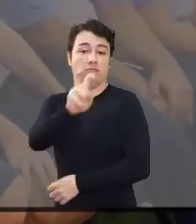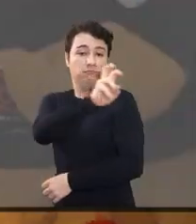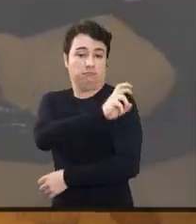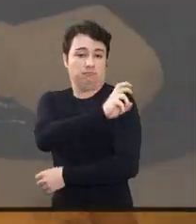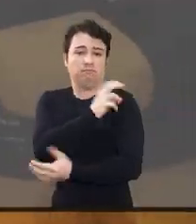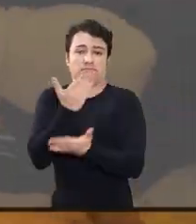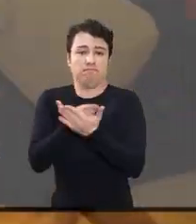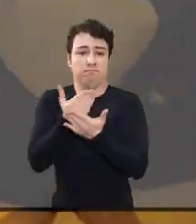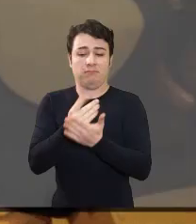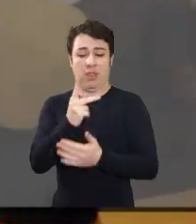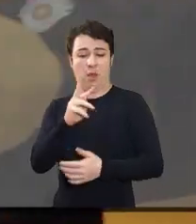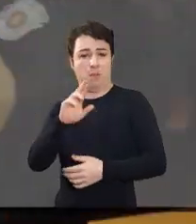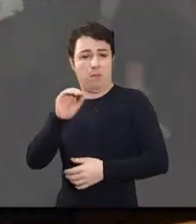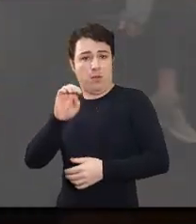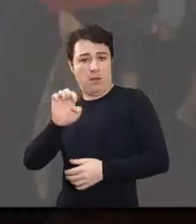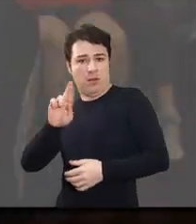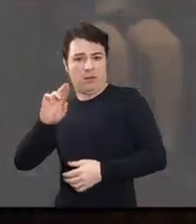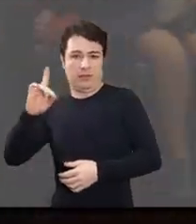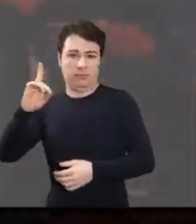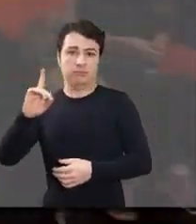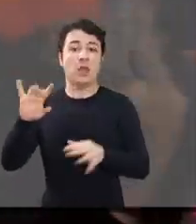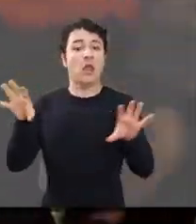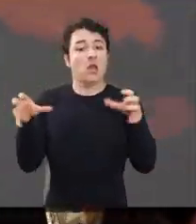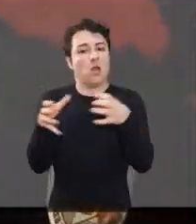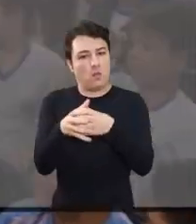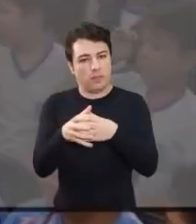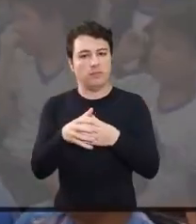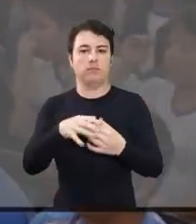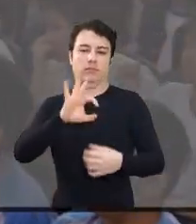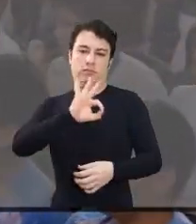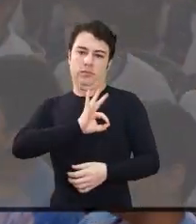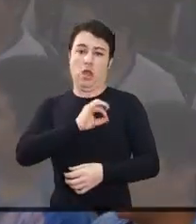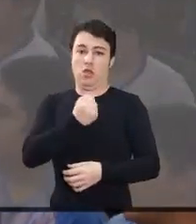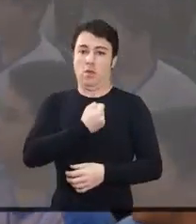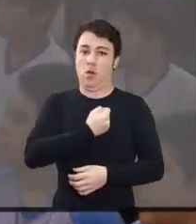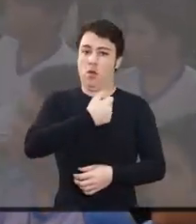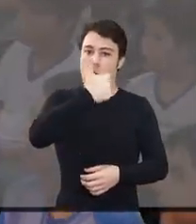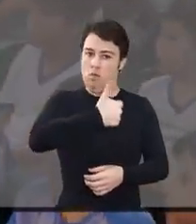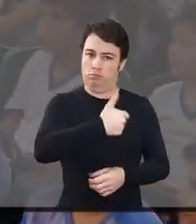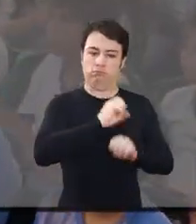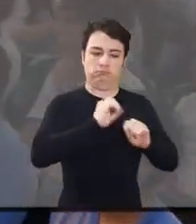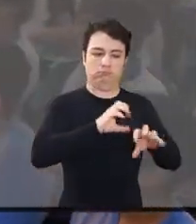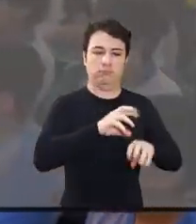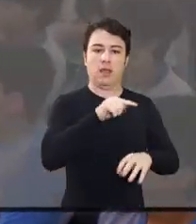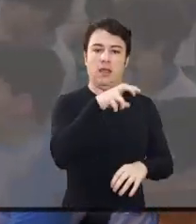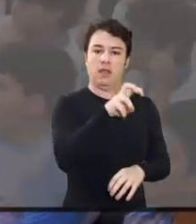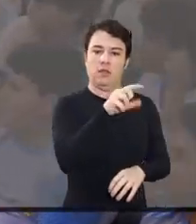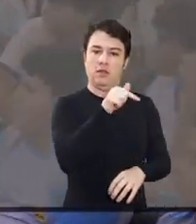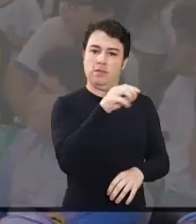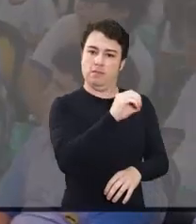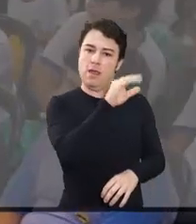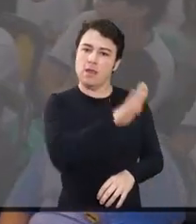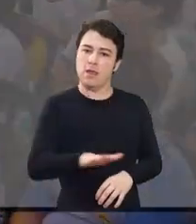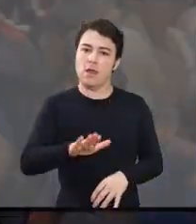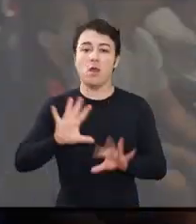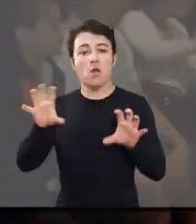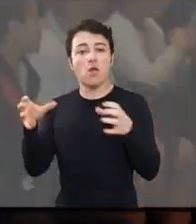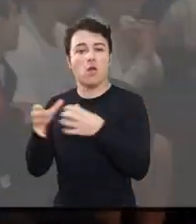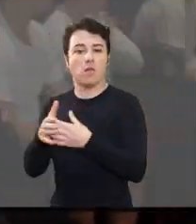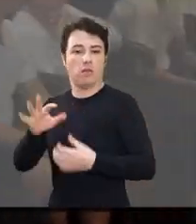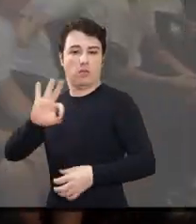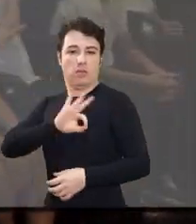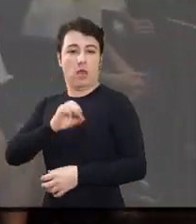1.300 estudantes do quinto ano se formaram pelo ProERD, 570 sob a responsabilidade da primeira companhia de policiamento